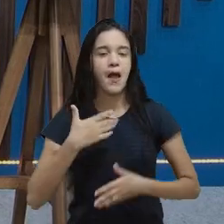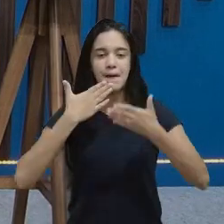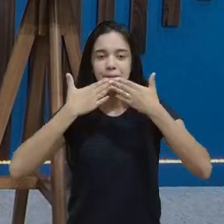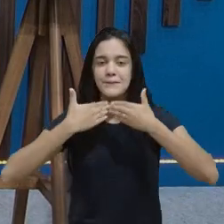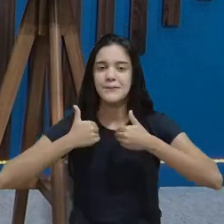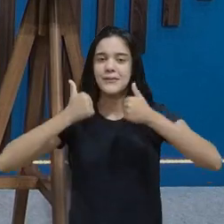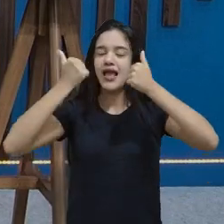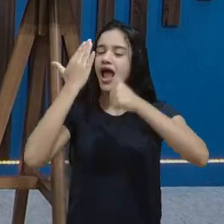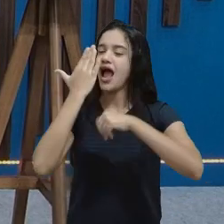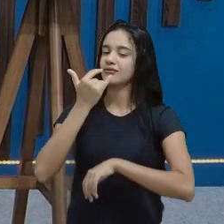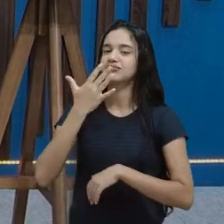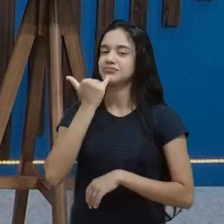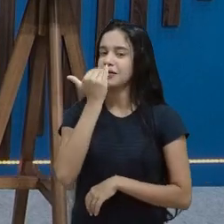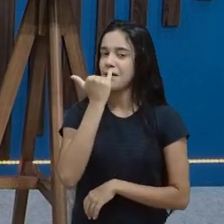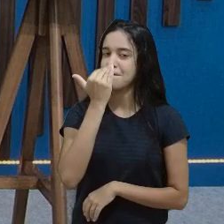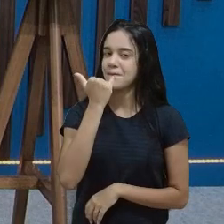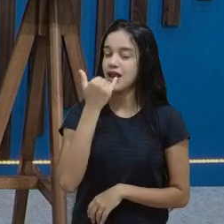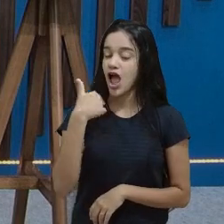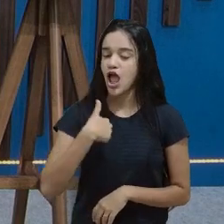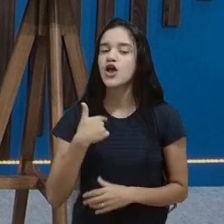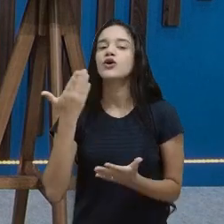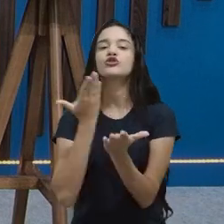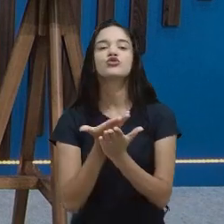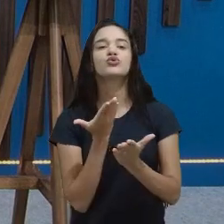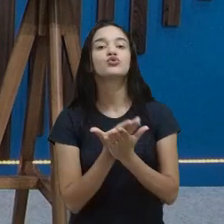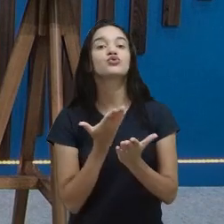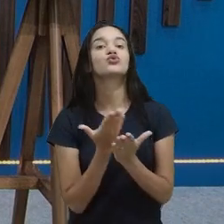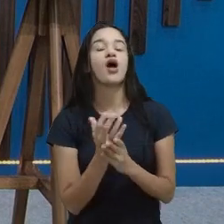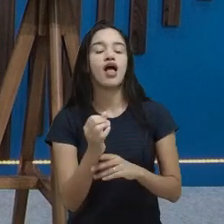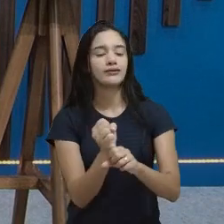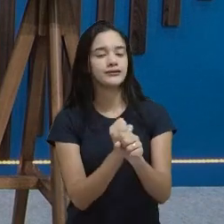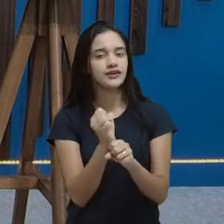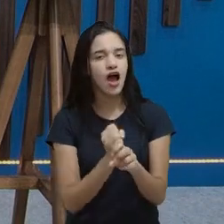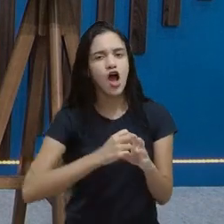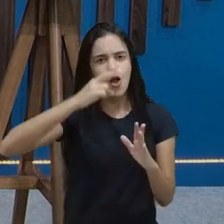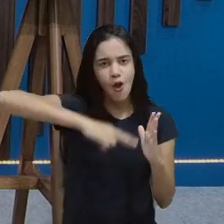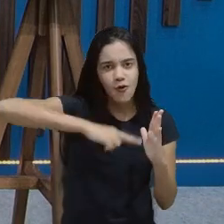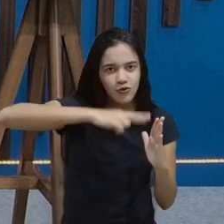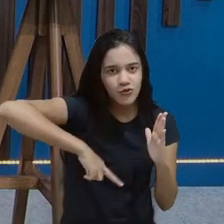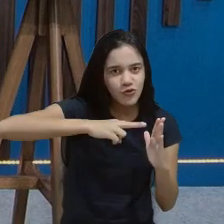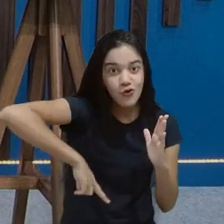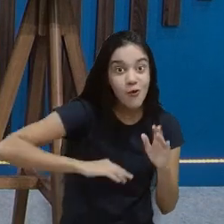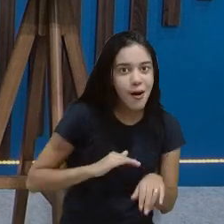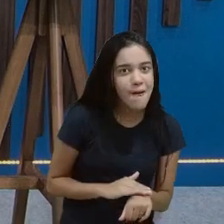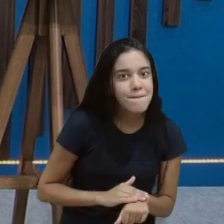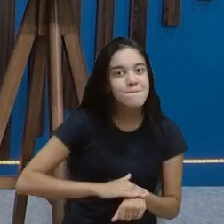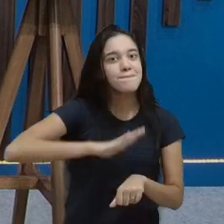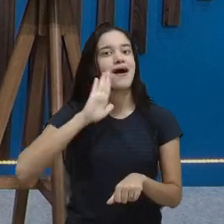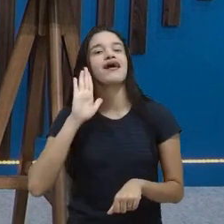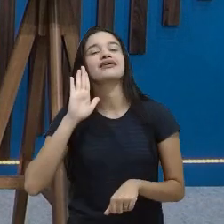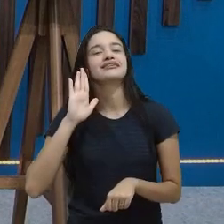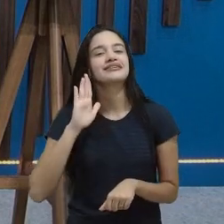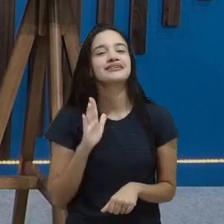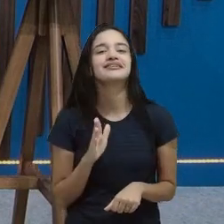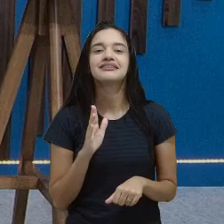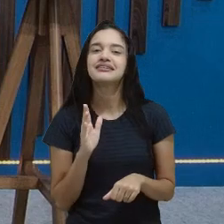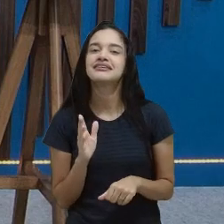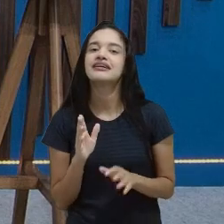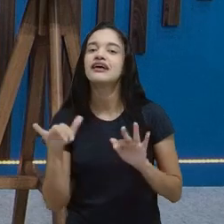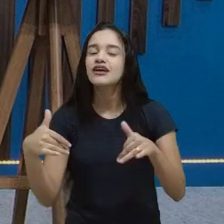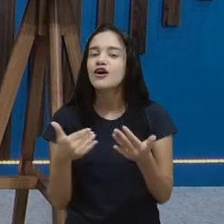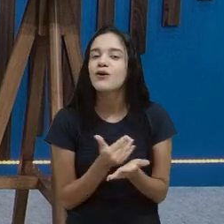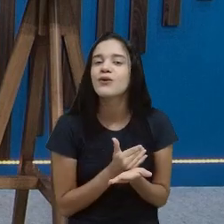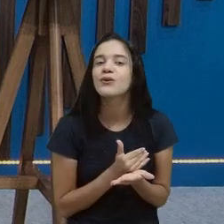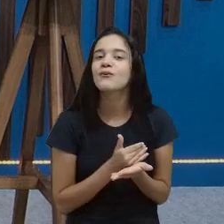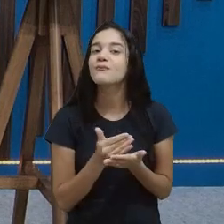hábito alimentar, eu vou estudar. Nesse ano eu vou ler mais do que li o ano passado. E aí, que tal